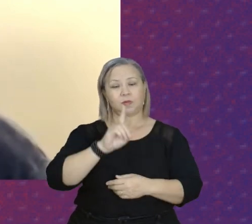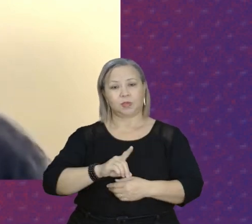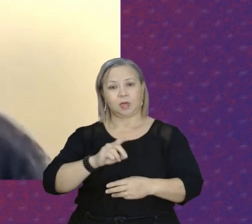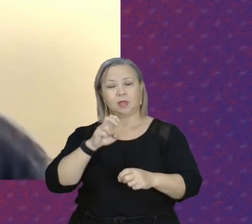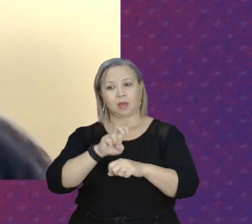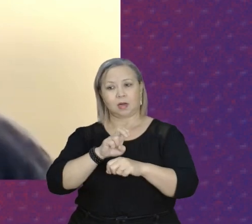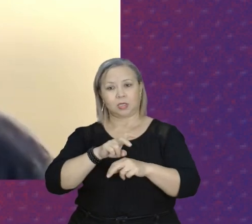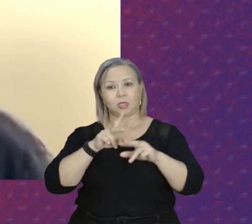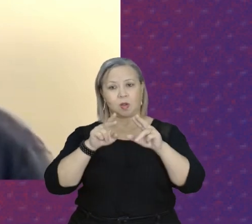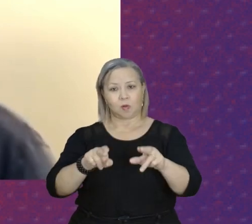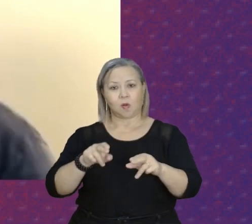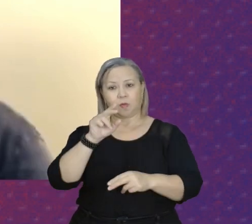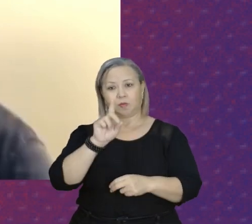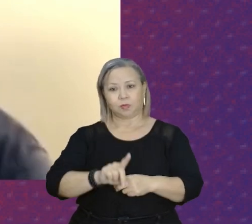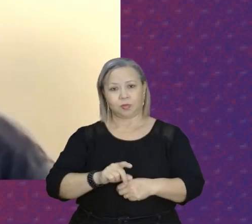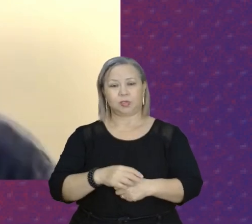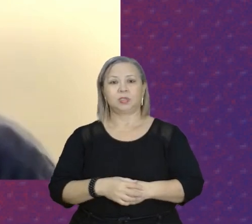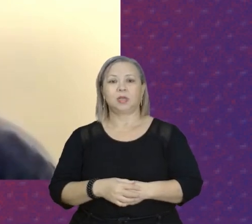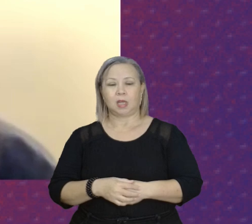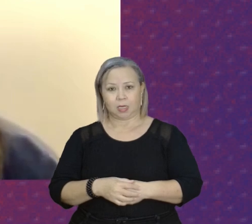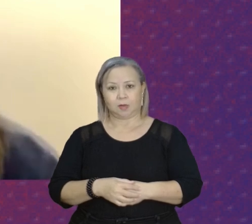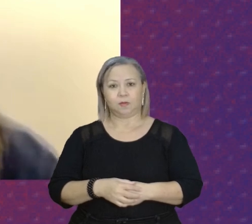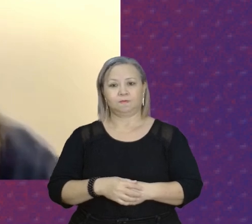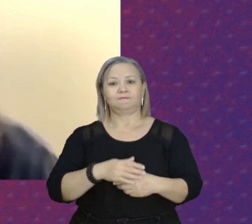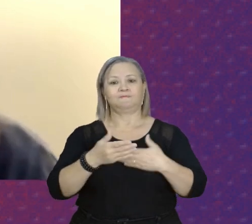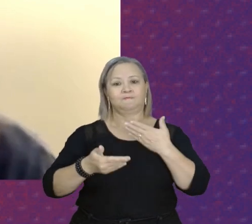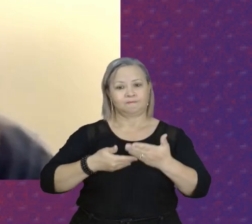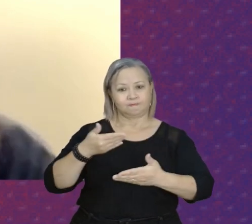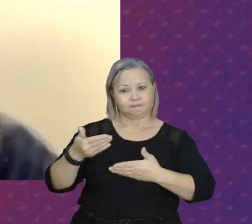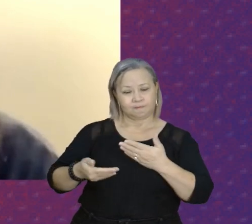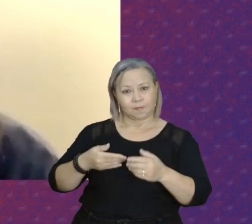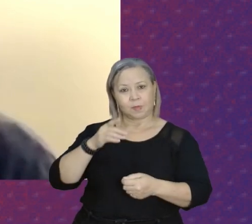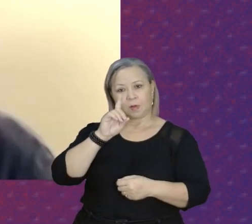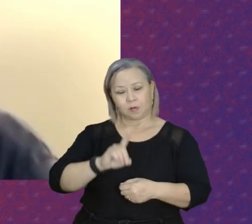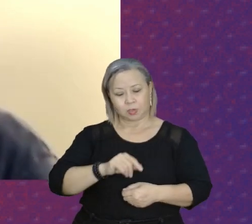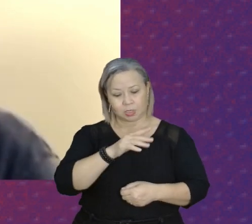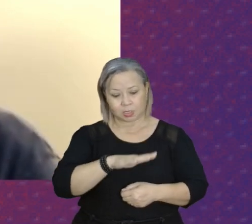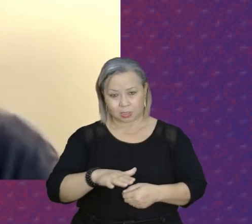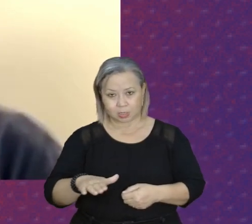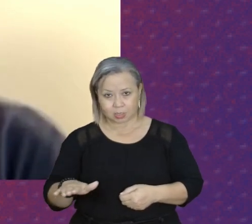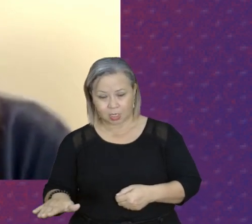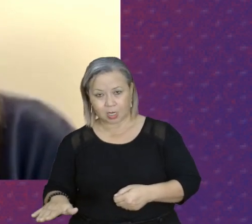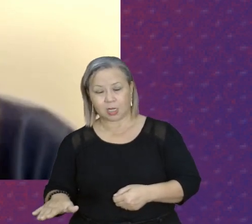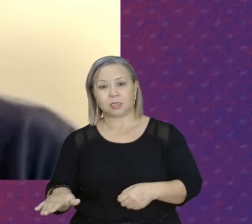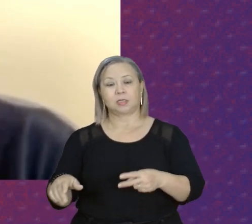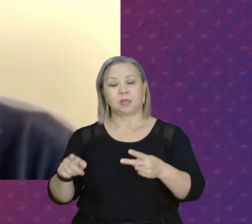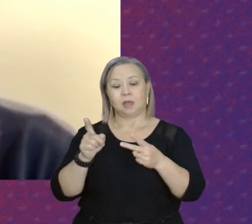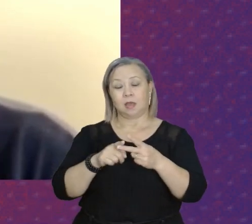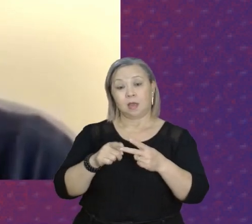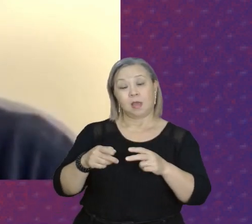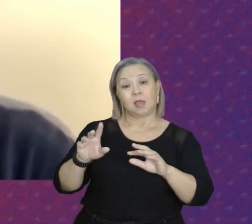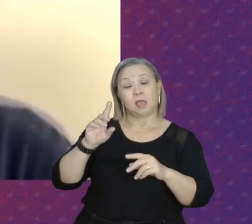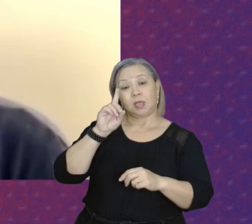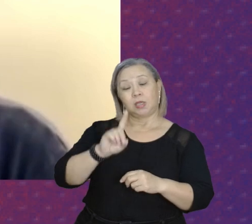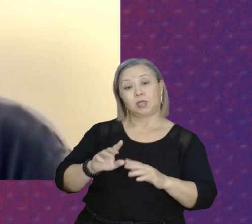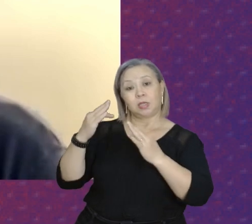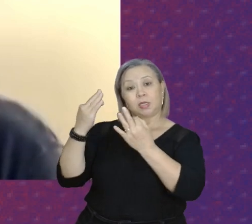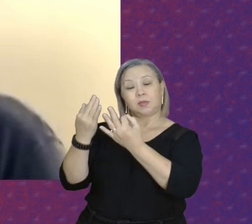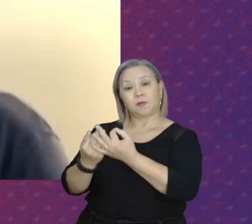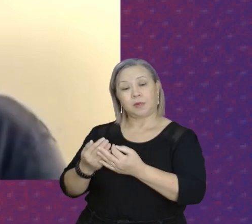como um direito de dupla titularidade, então um direito das crianças e um direito das famílias, principalmente